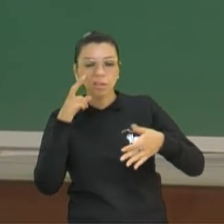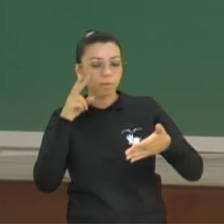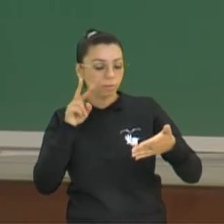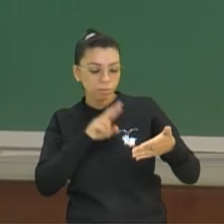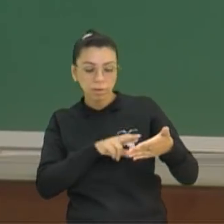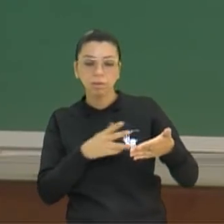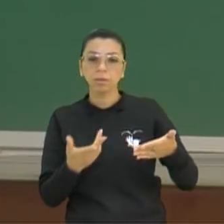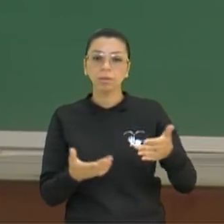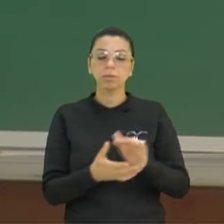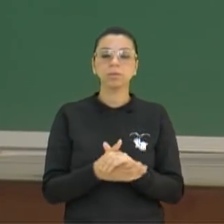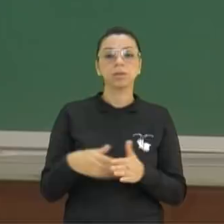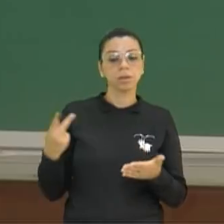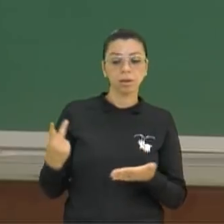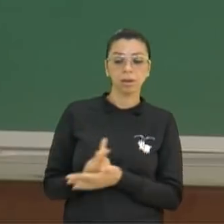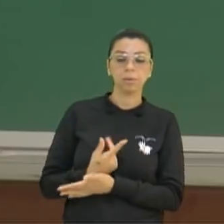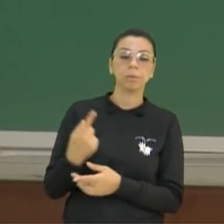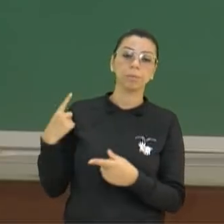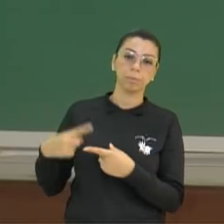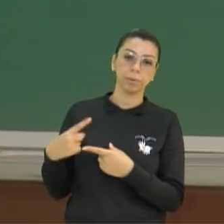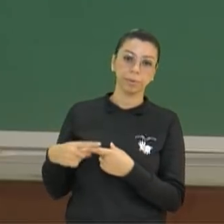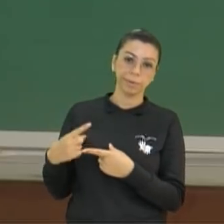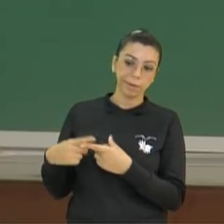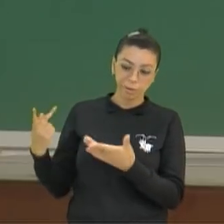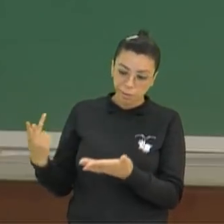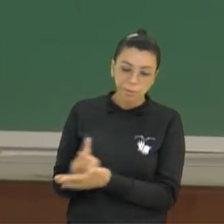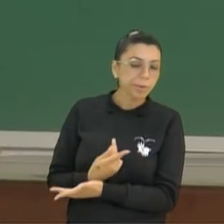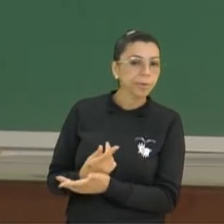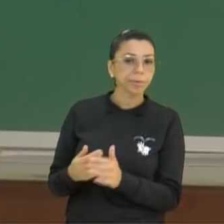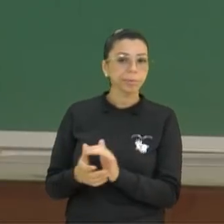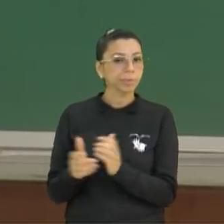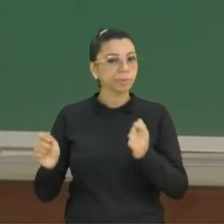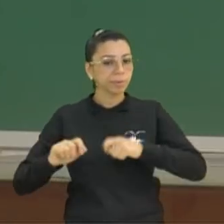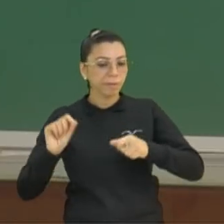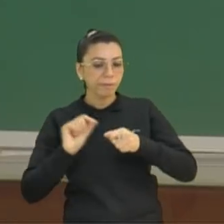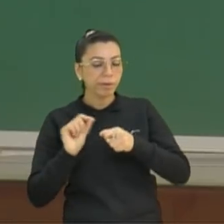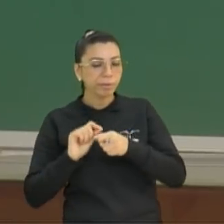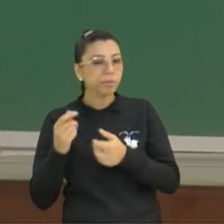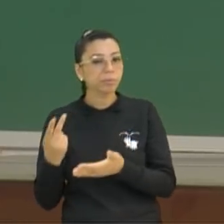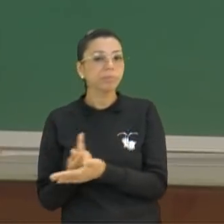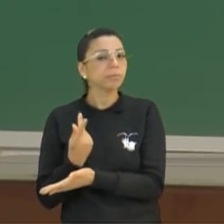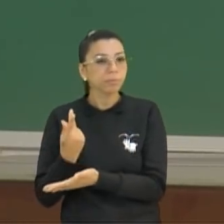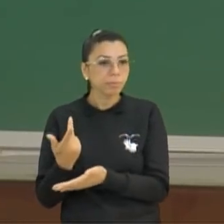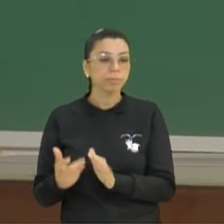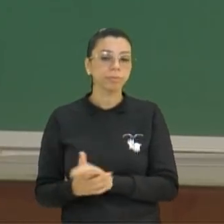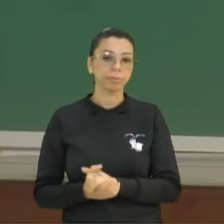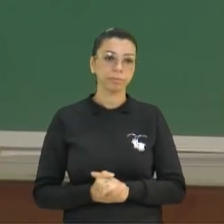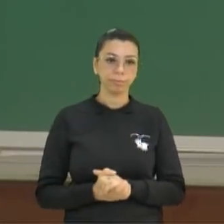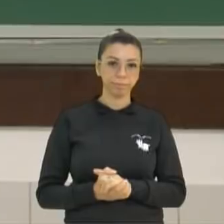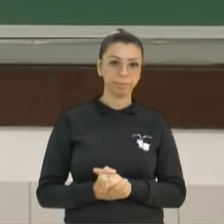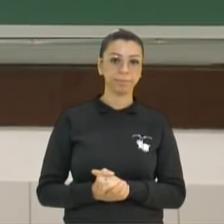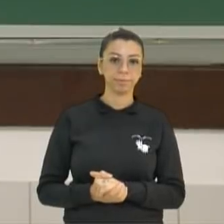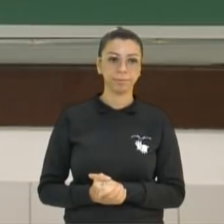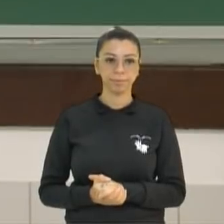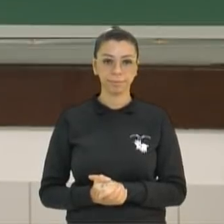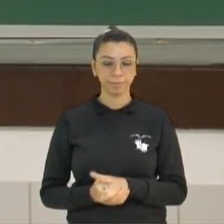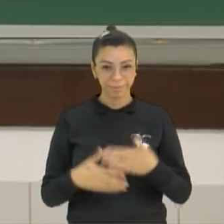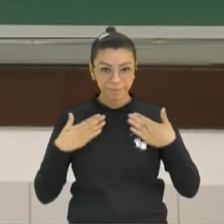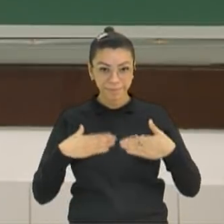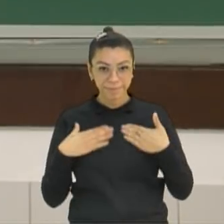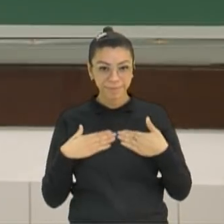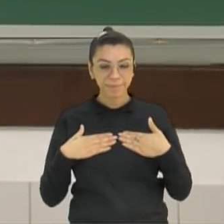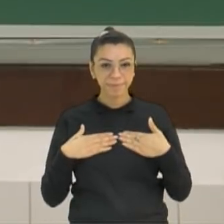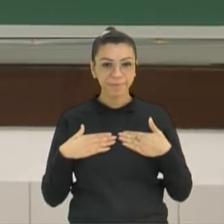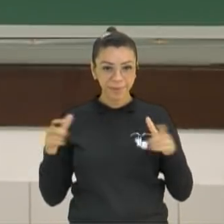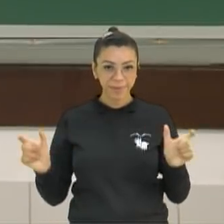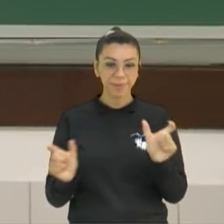Confere. Se não acertou, por quê? Sempre tem que ver por quê. O que você fez que você não acertou? Olha lá. Certinho, gente? Tranquilinho os linking words?